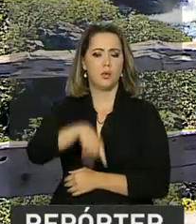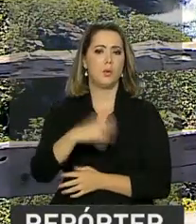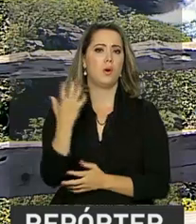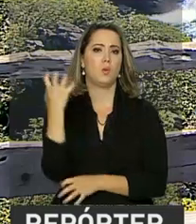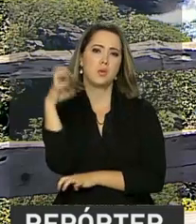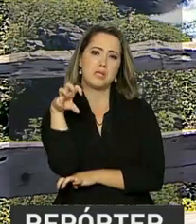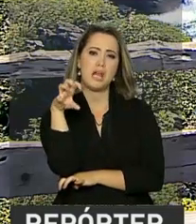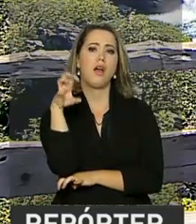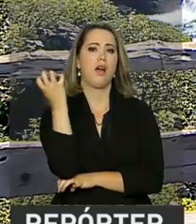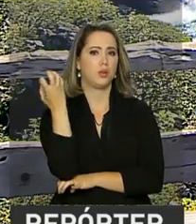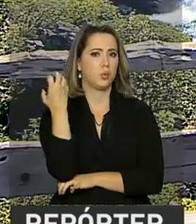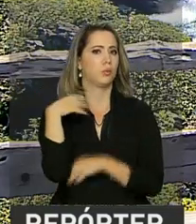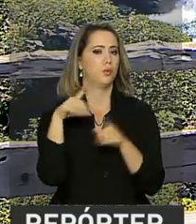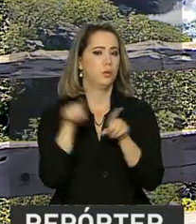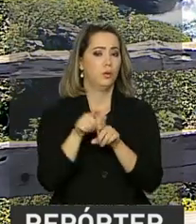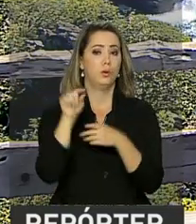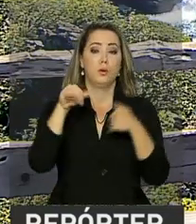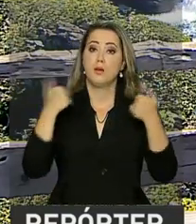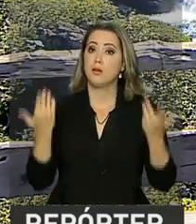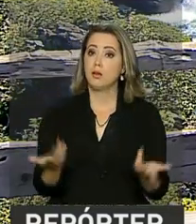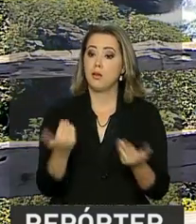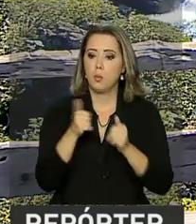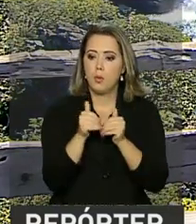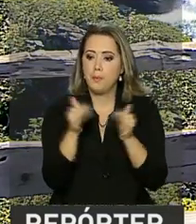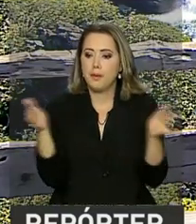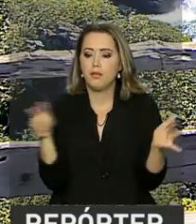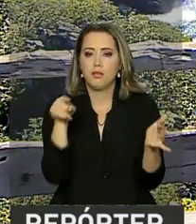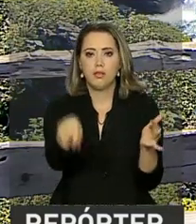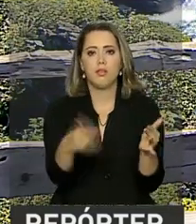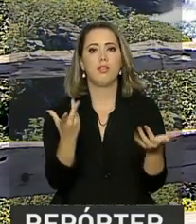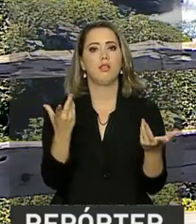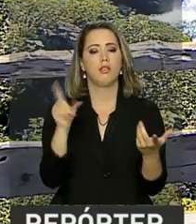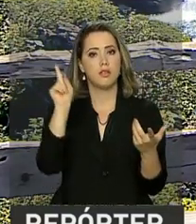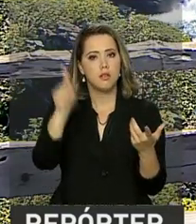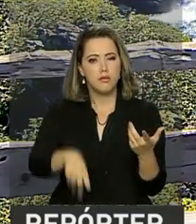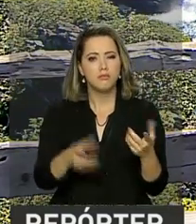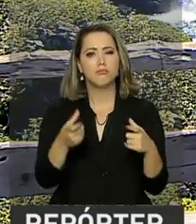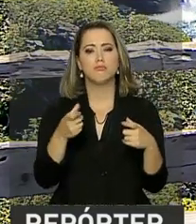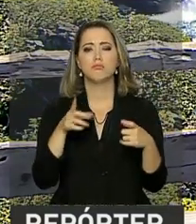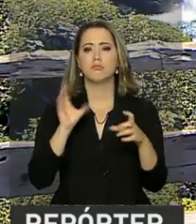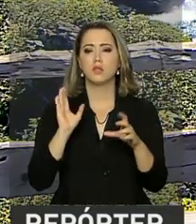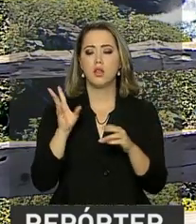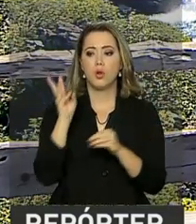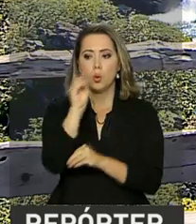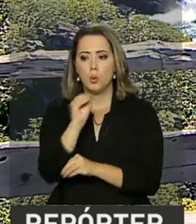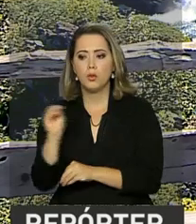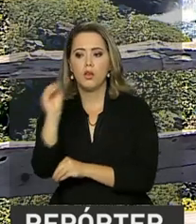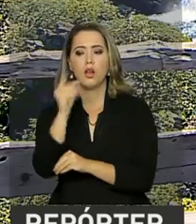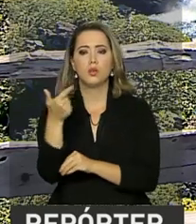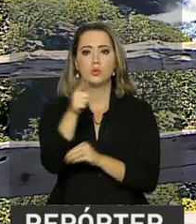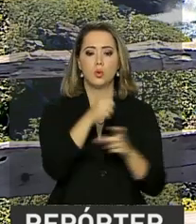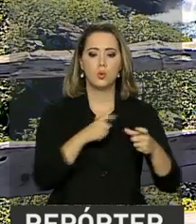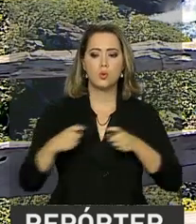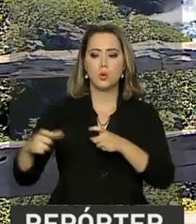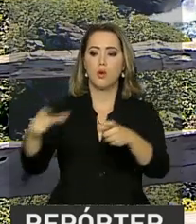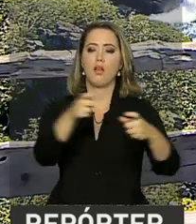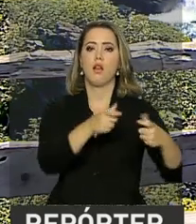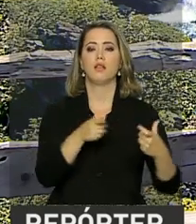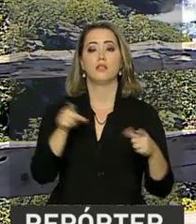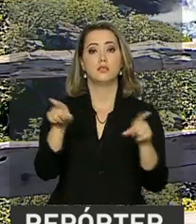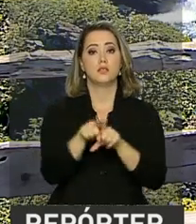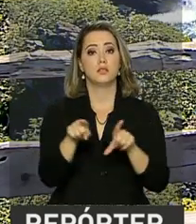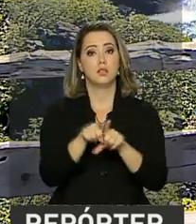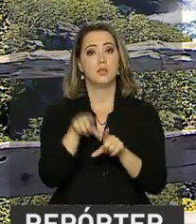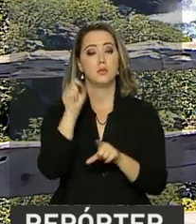né então eh ampliar o Parque Nacional da Chapada doss viadeiros estabelecer outras unidades de conservação